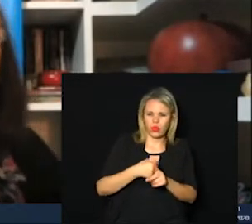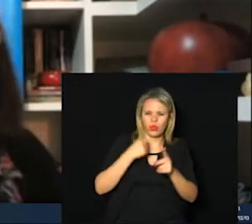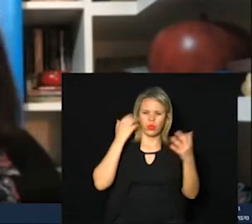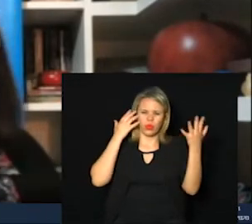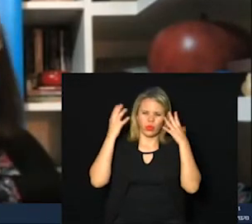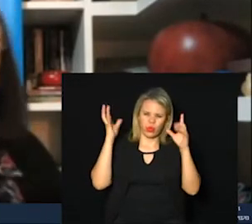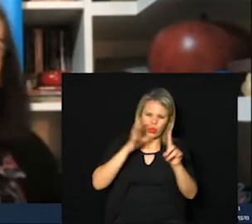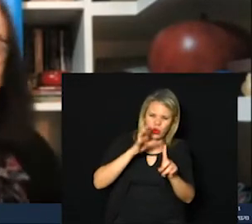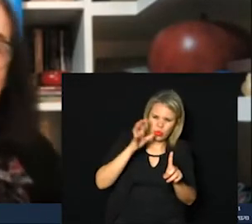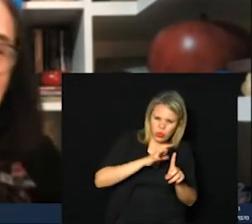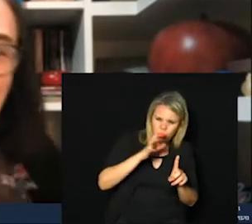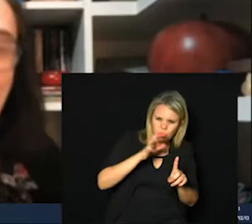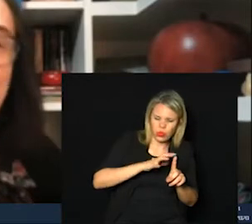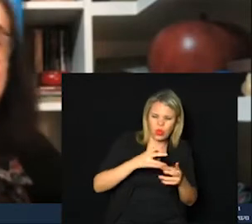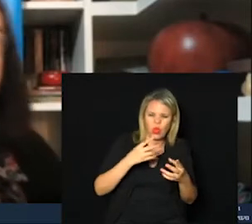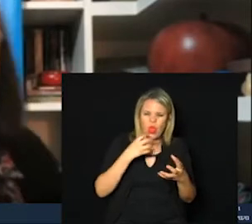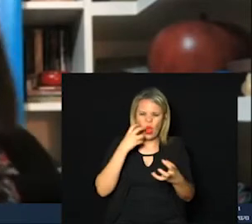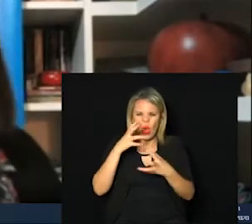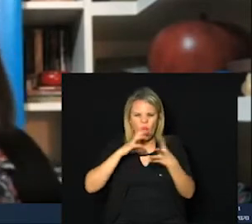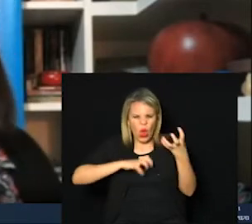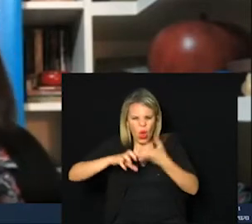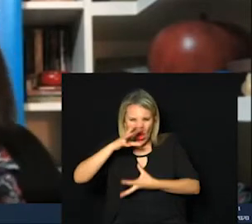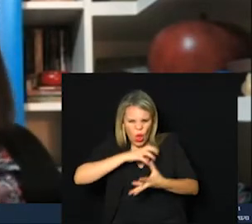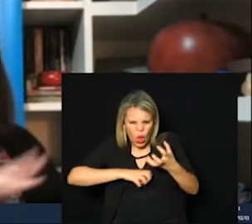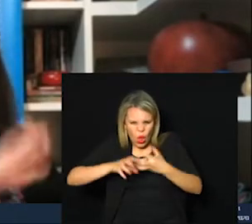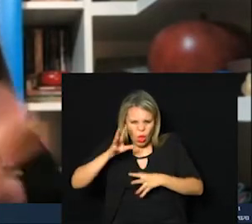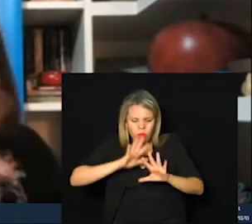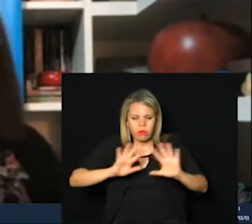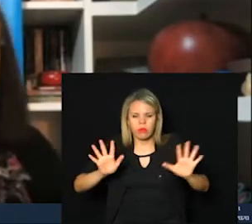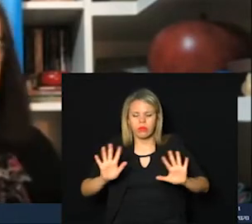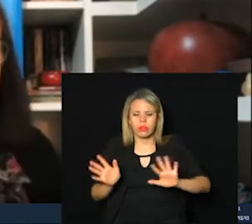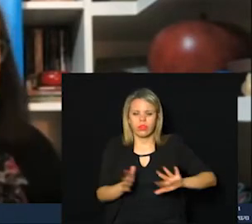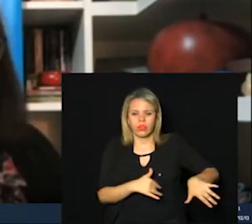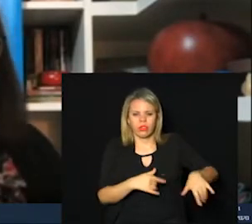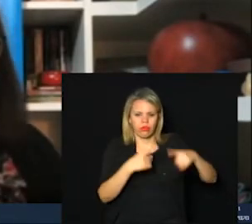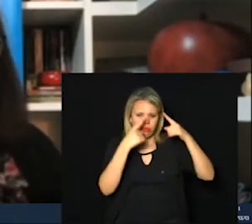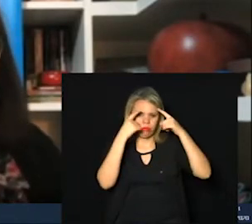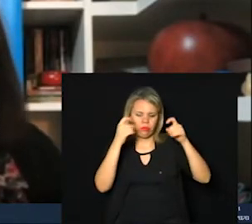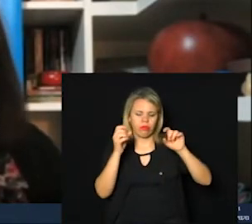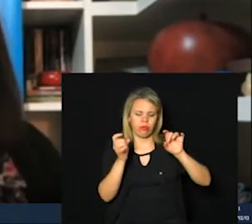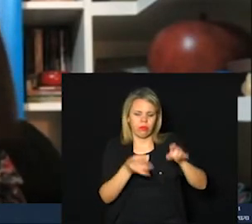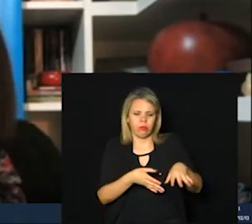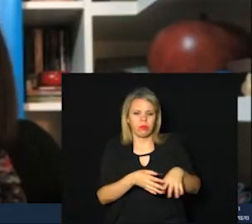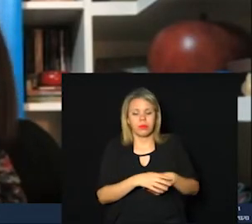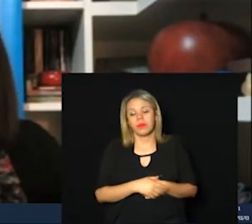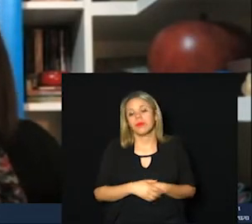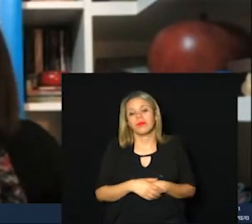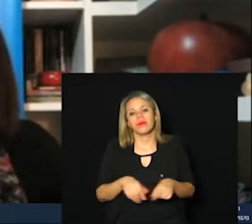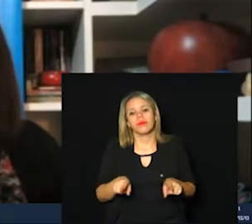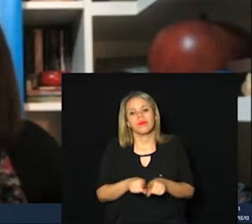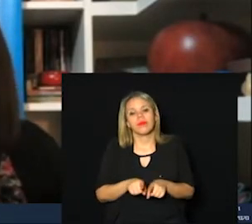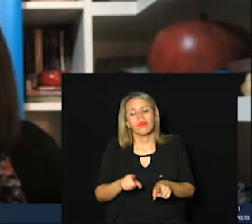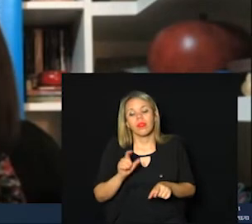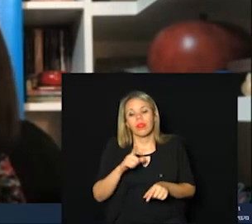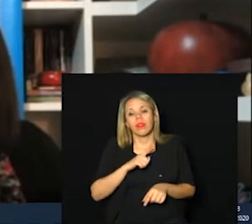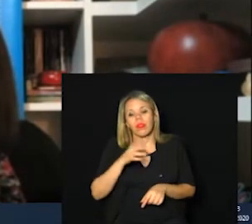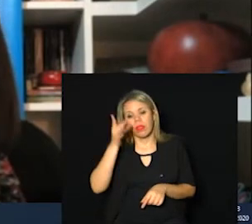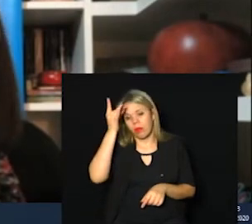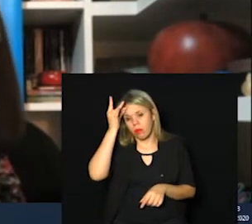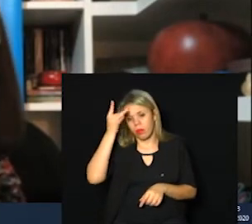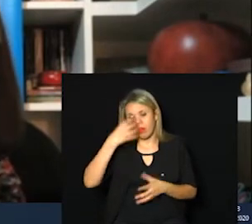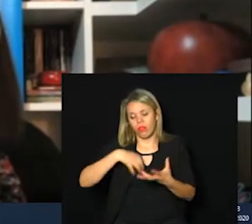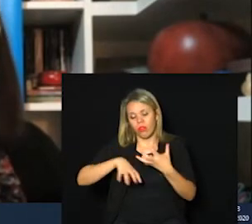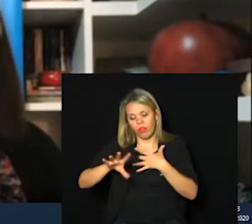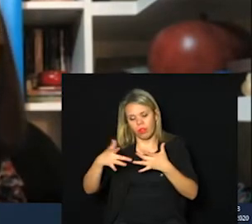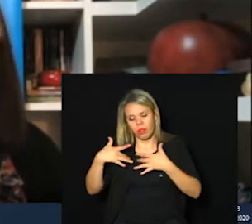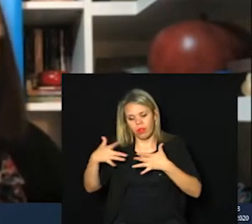as agressões verbais, todas as formas de violência. Ser generoso. A ideia de